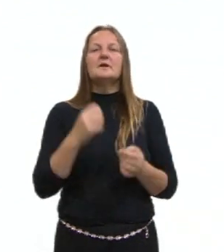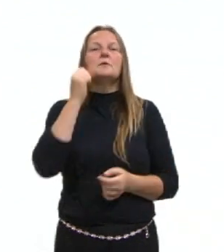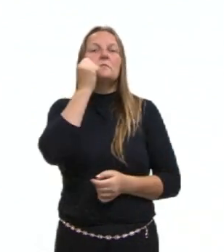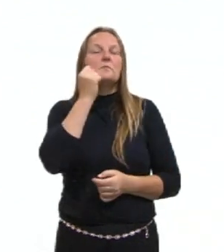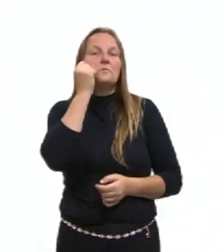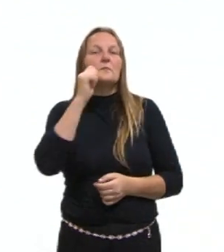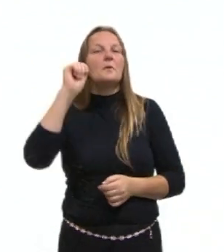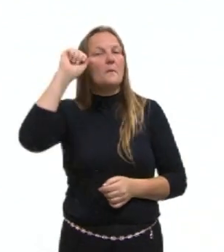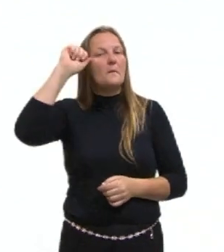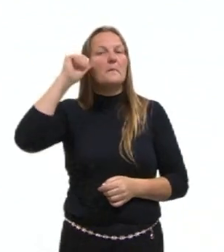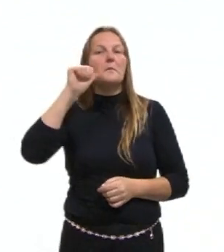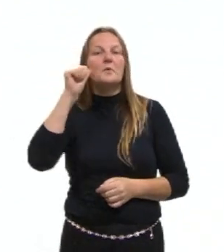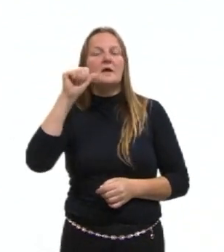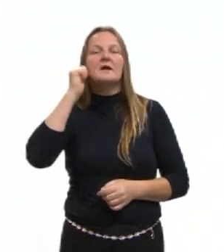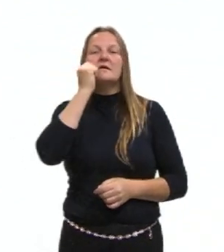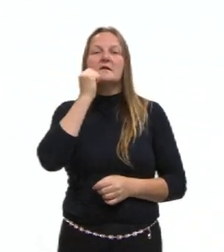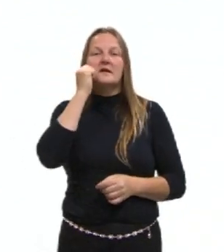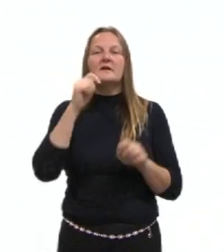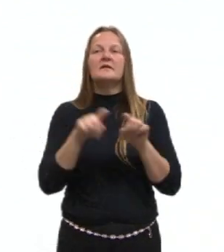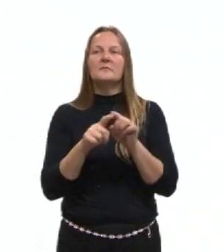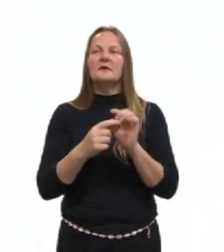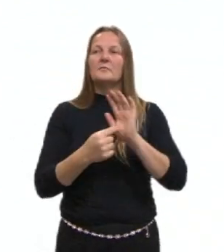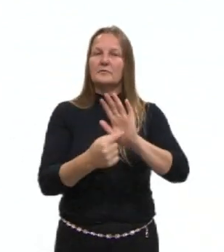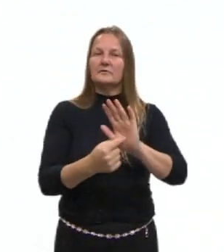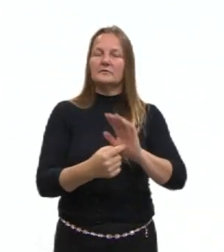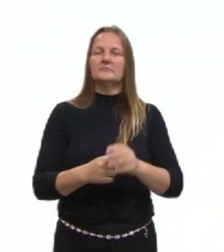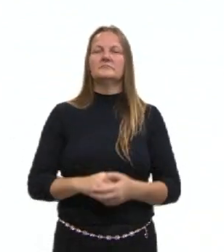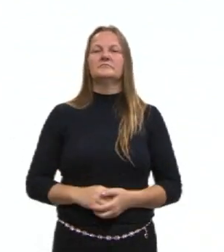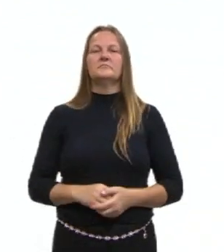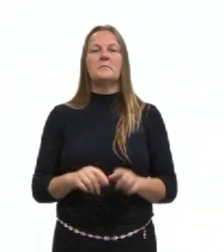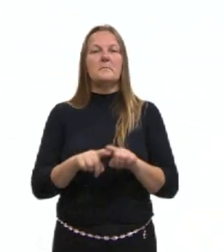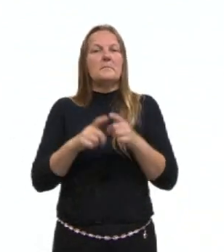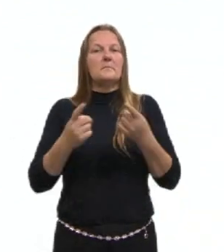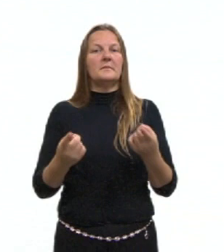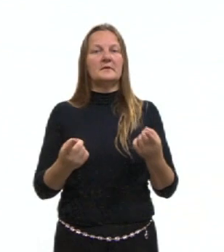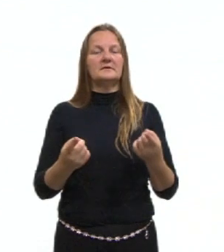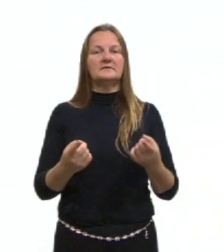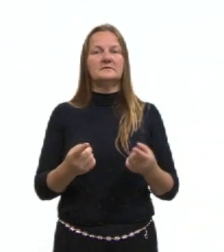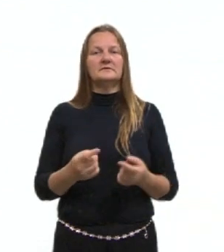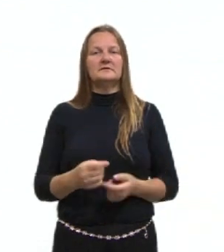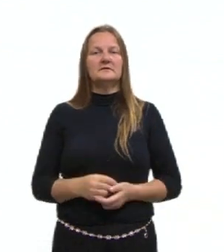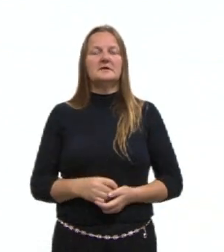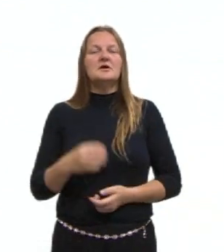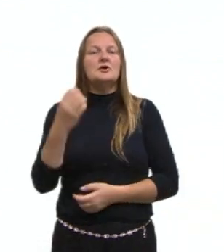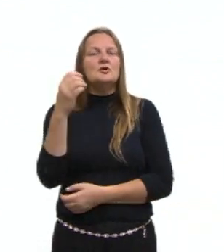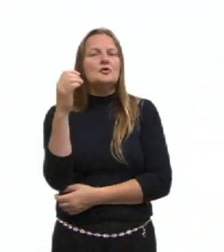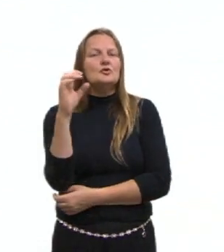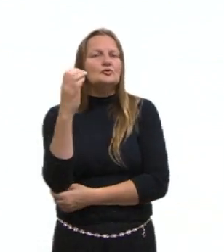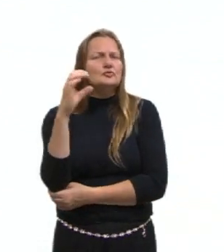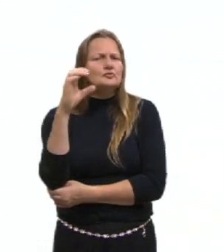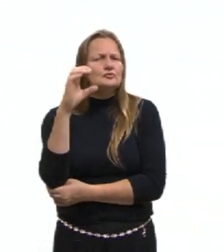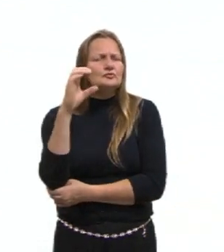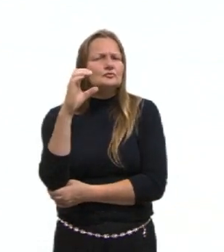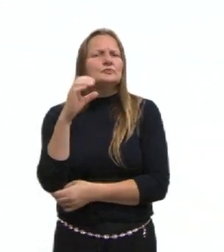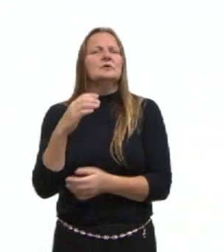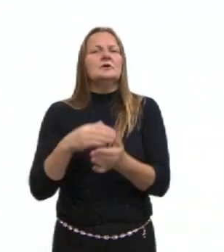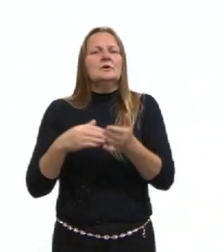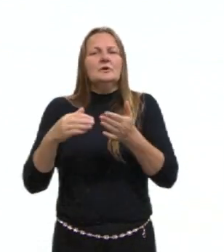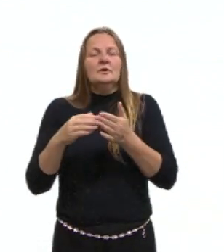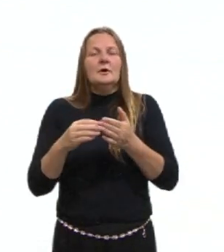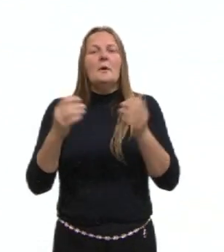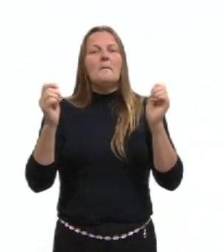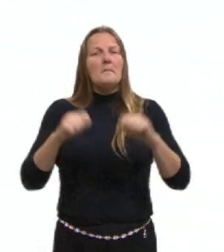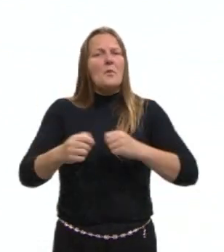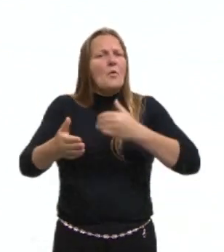né? Isso é bem importante. A gente já vai falar sobre isso. Mas hoje o perfil do cientista é importante vocês saberem que pode